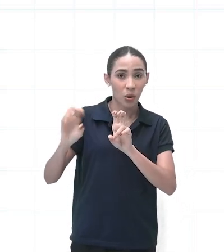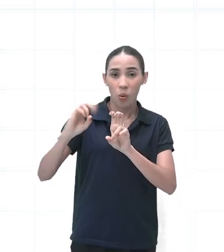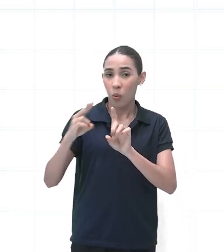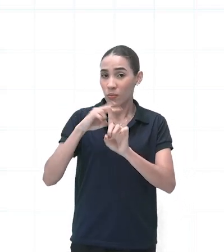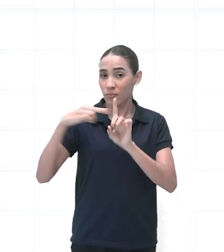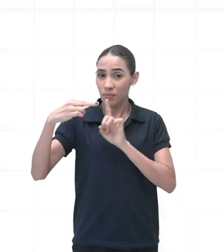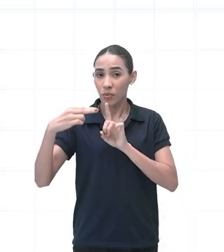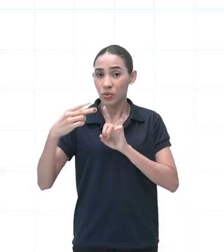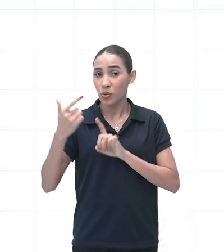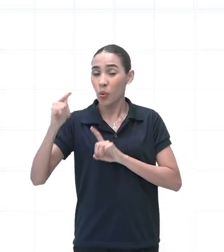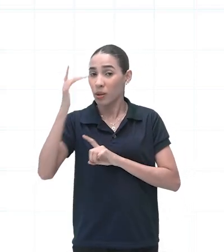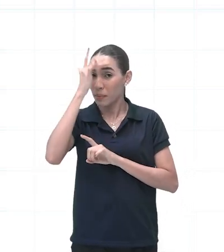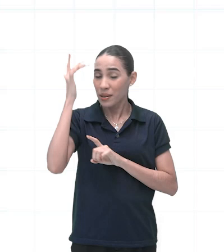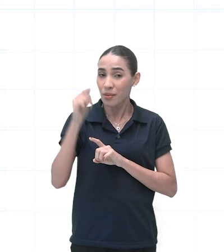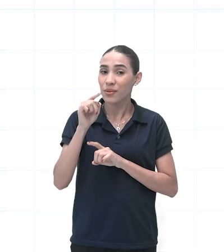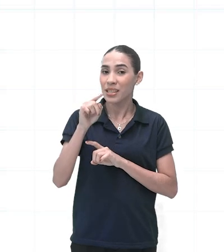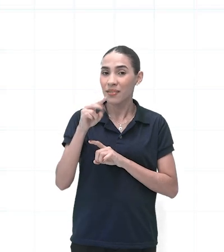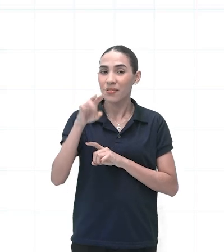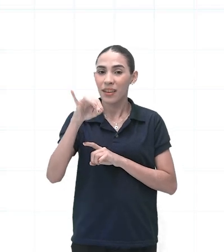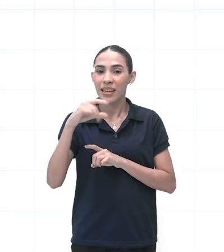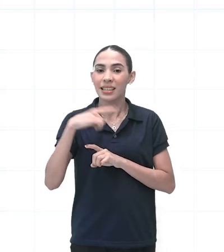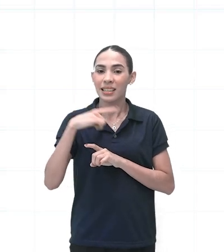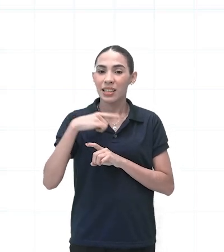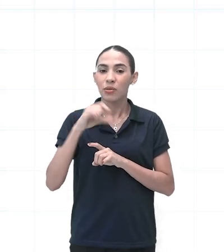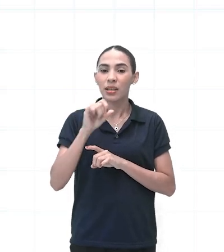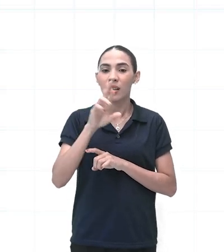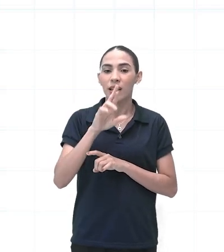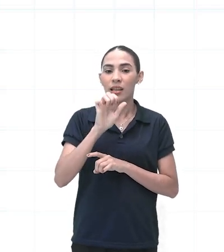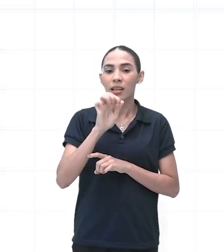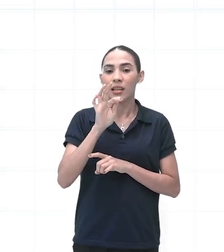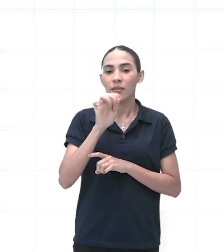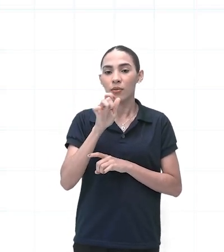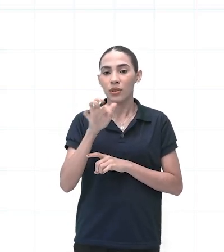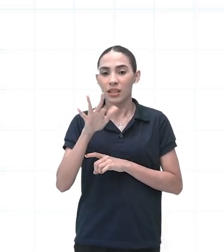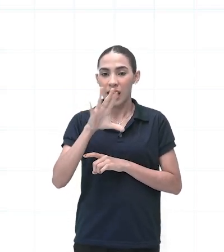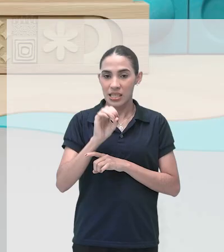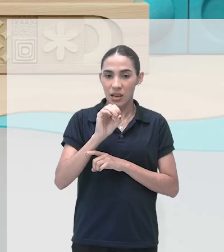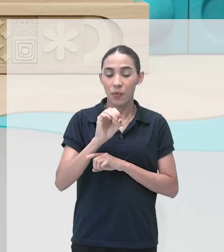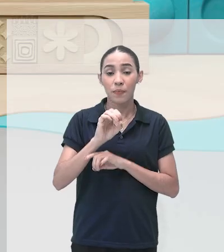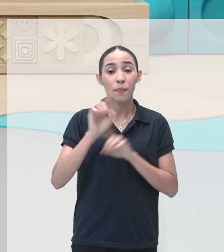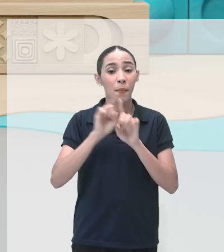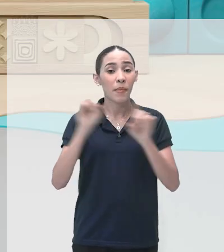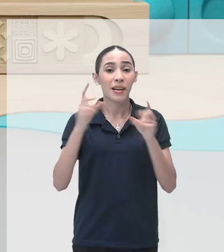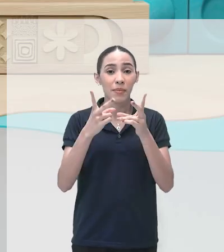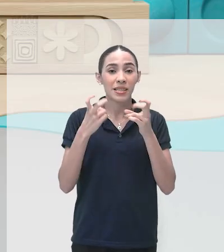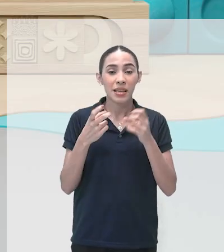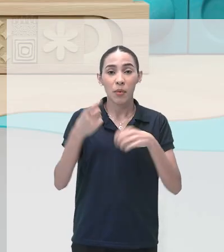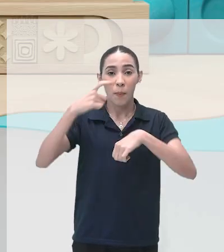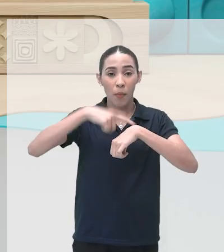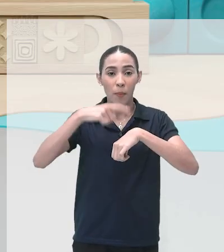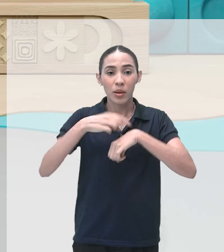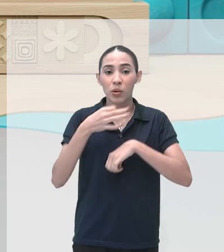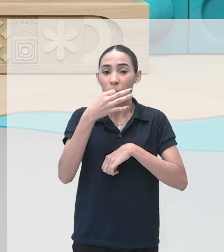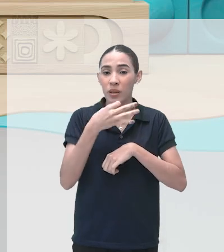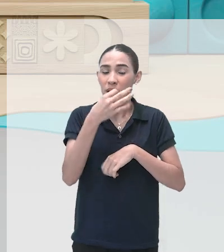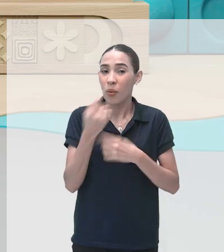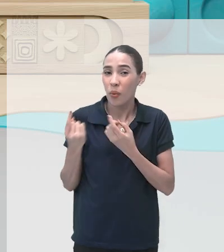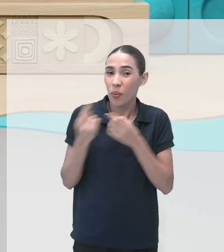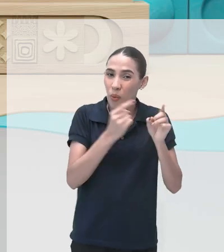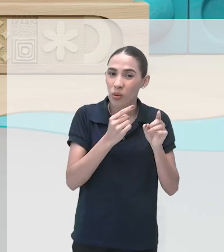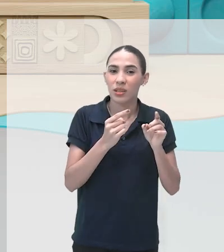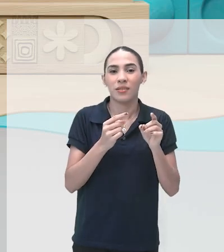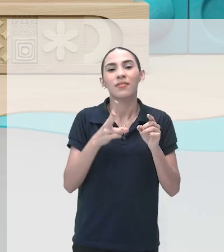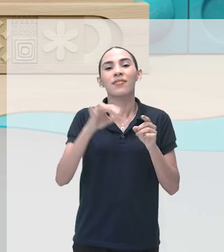vista da outra pessoa, você faz o movimento argumentativo de refutação. E observe que, ao se posicionar contra, você vai